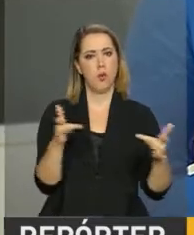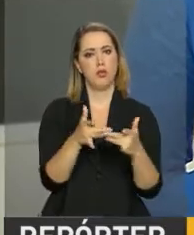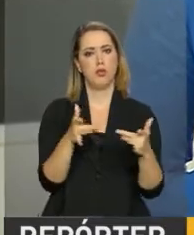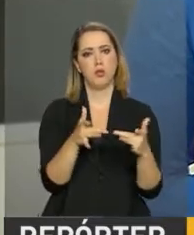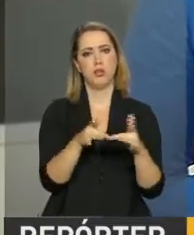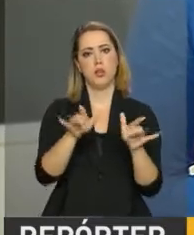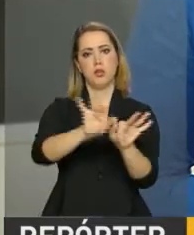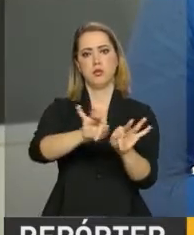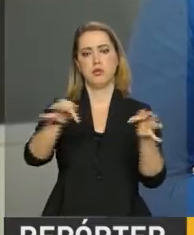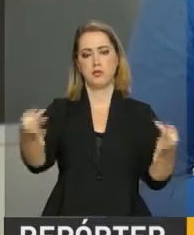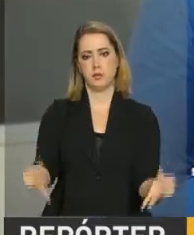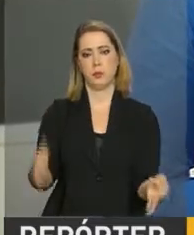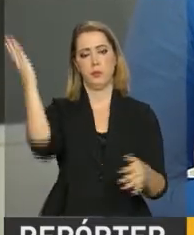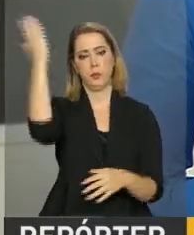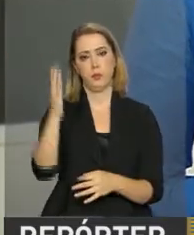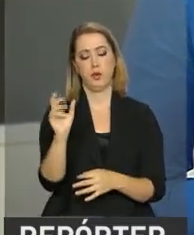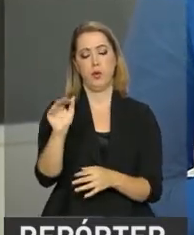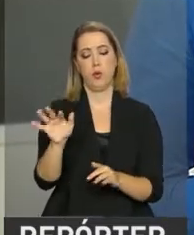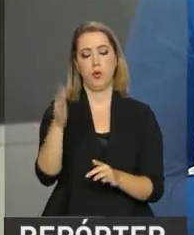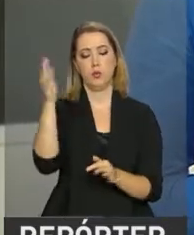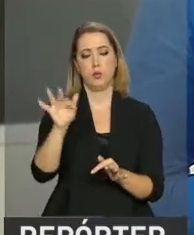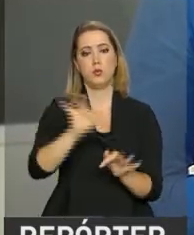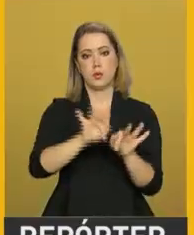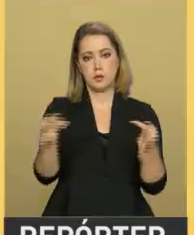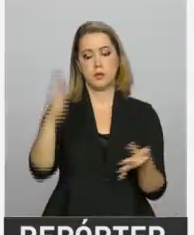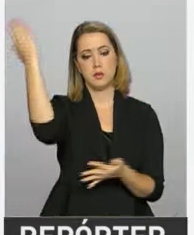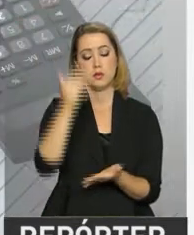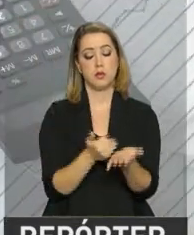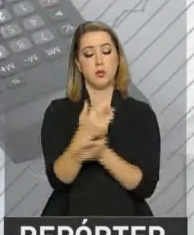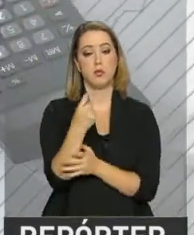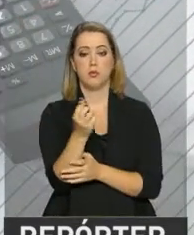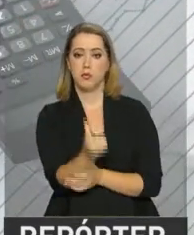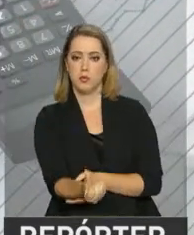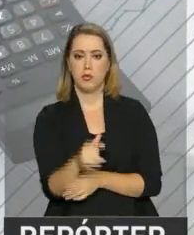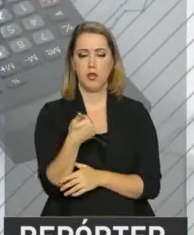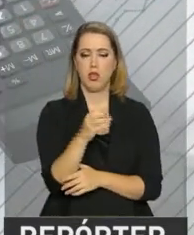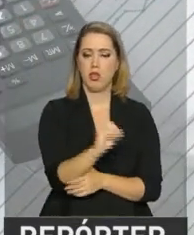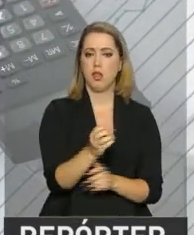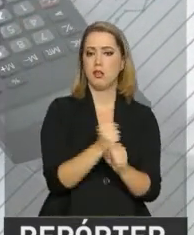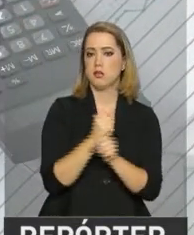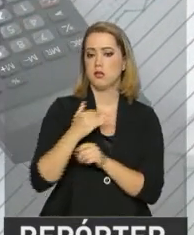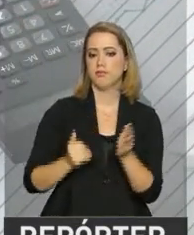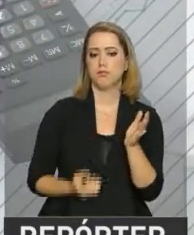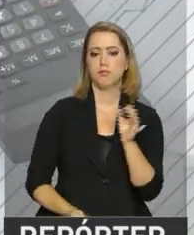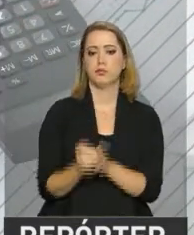desde que o sistema foi criado em 2006 em dez anos o simples nacional gerou